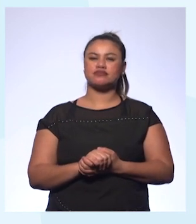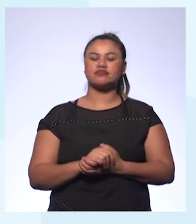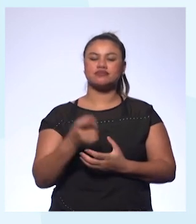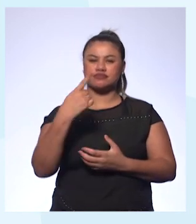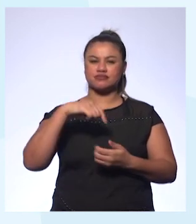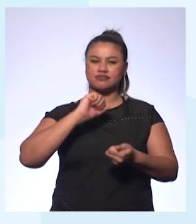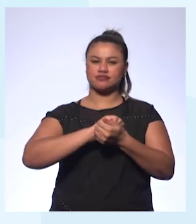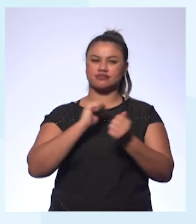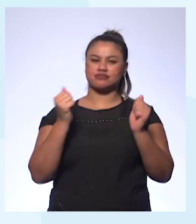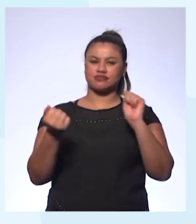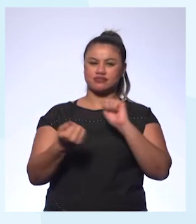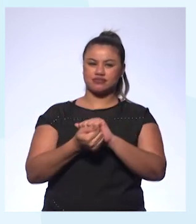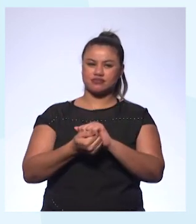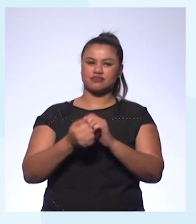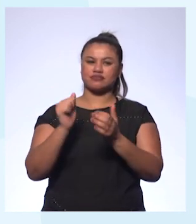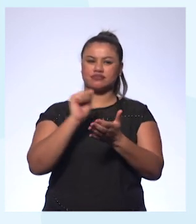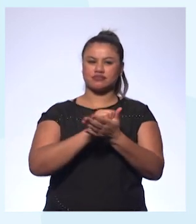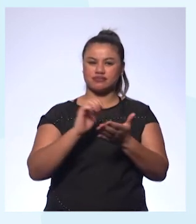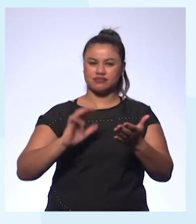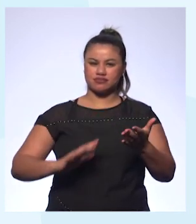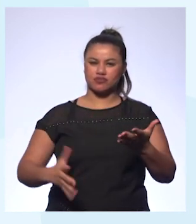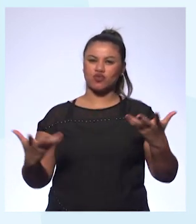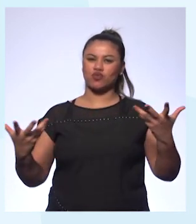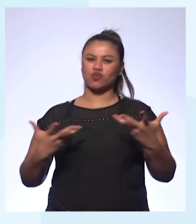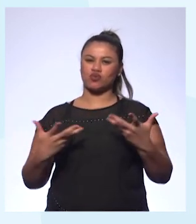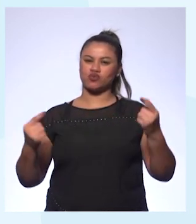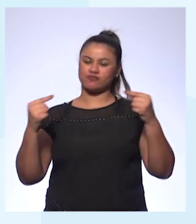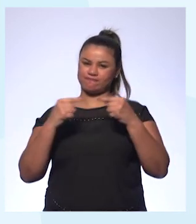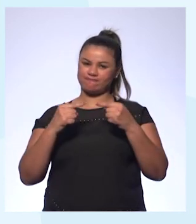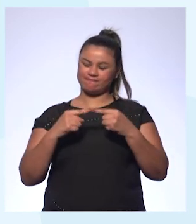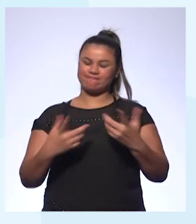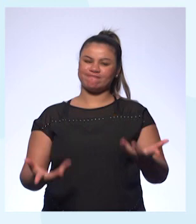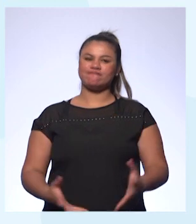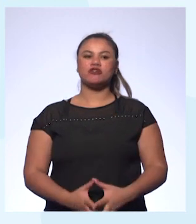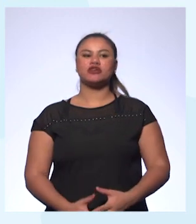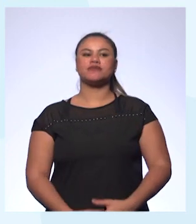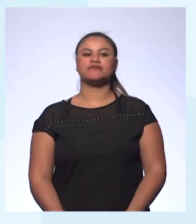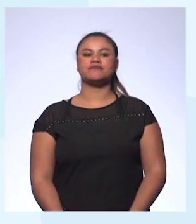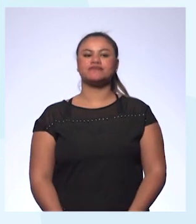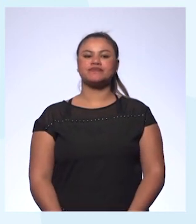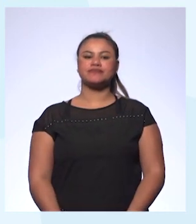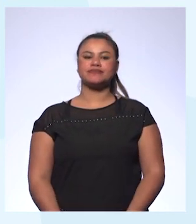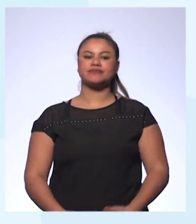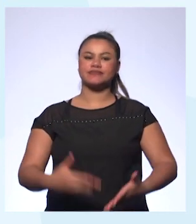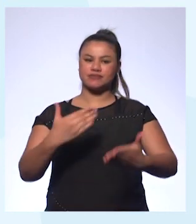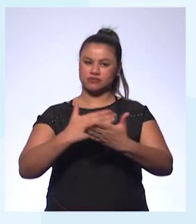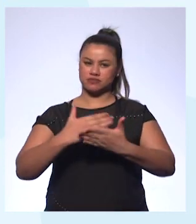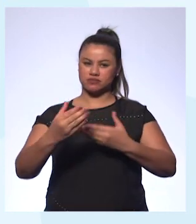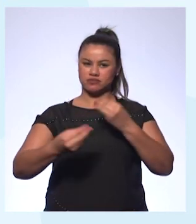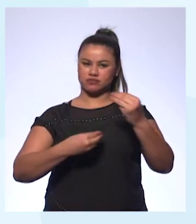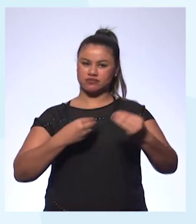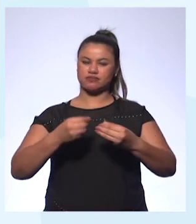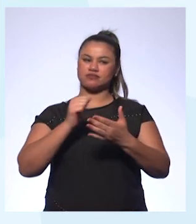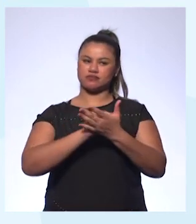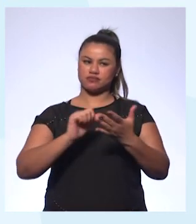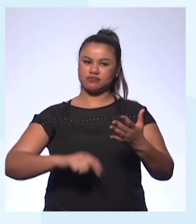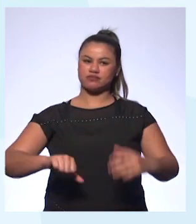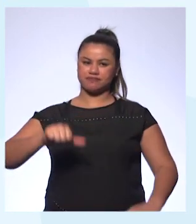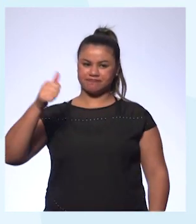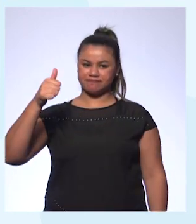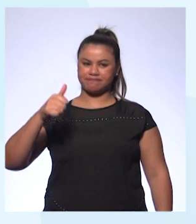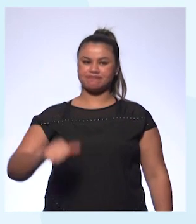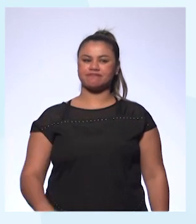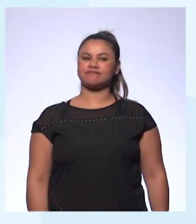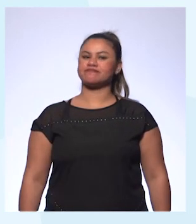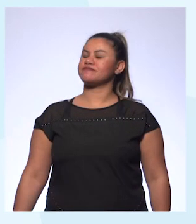vai adaptar esse exercício de hoje para esta aula então a gente vai começar aí com o primeiro exercício olha só tem essa